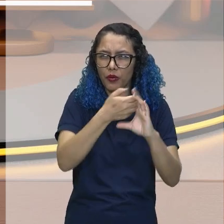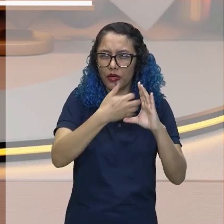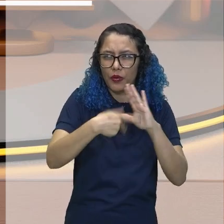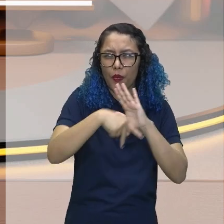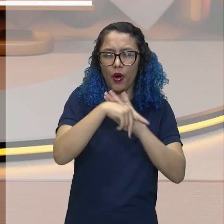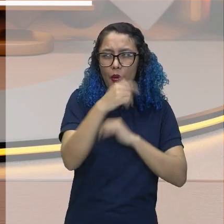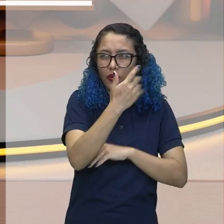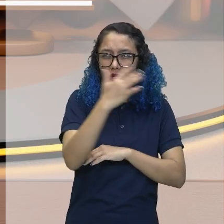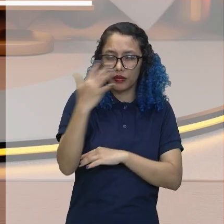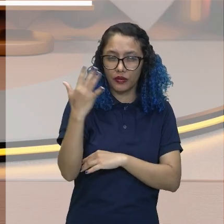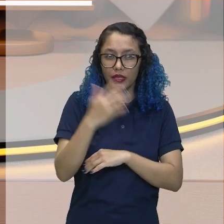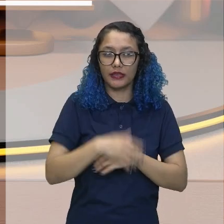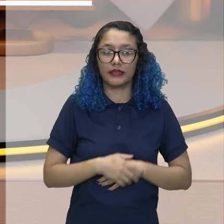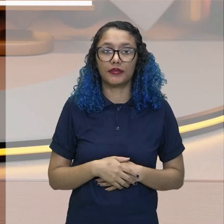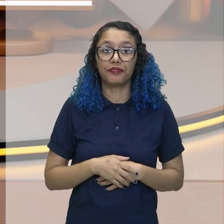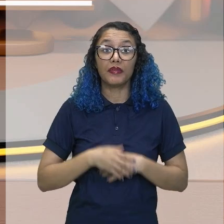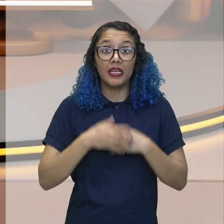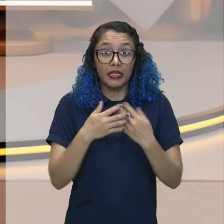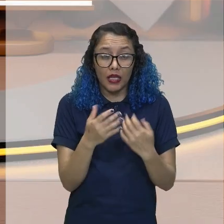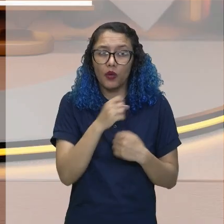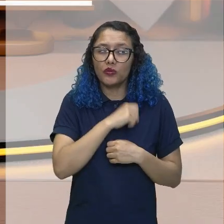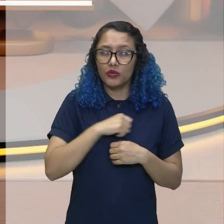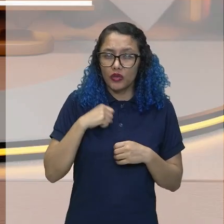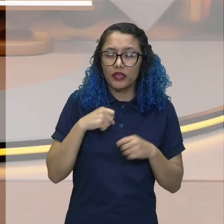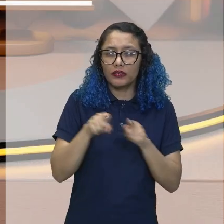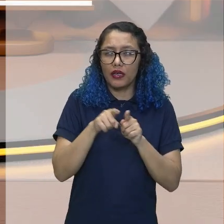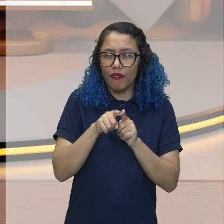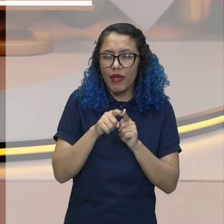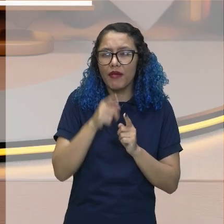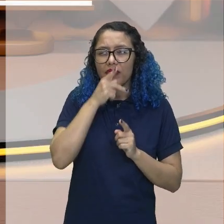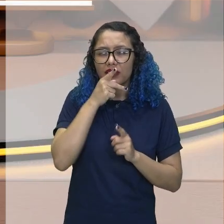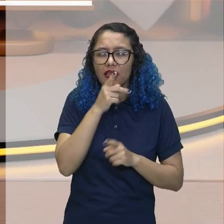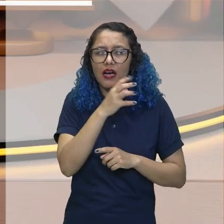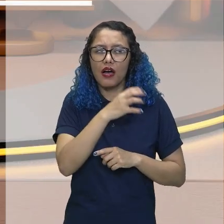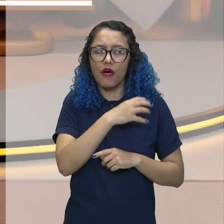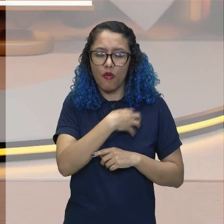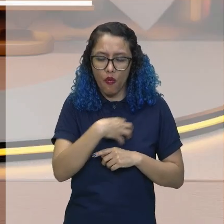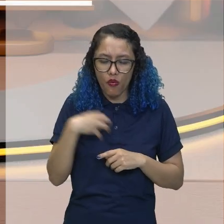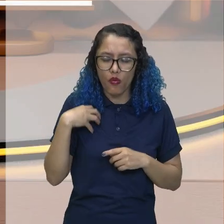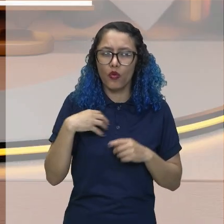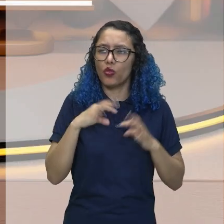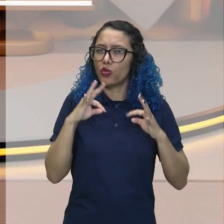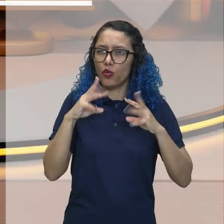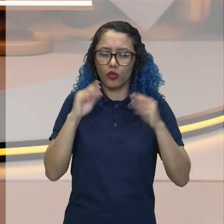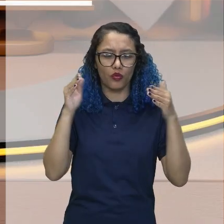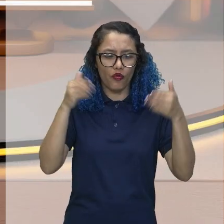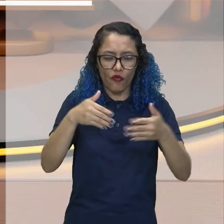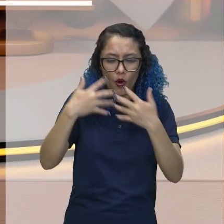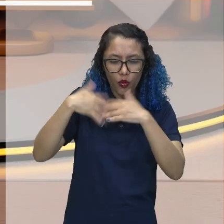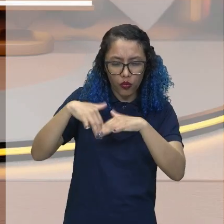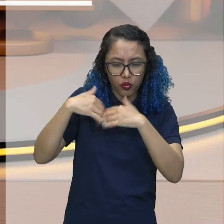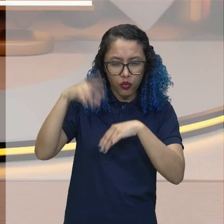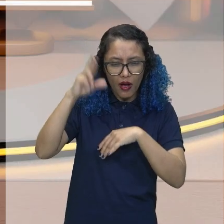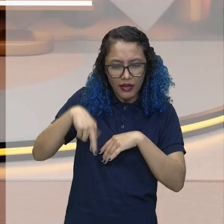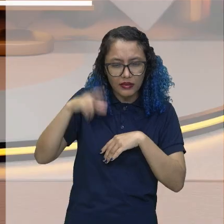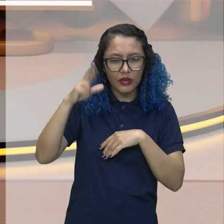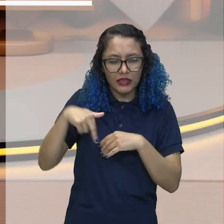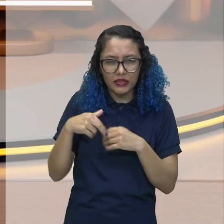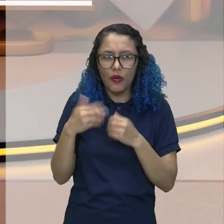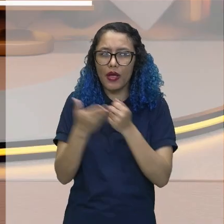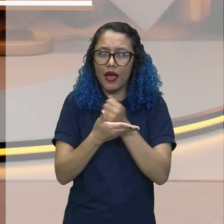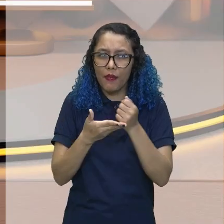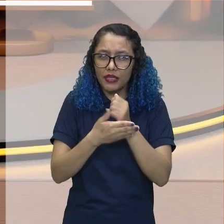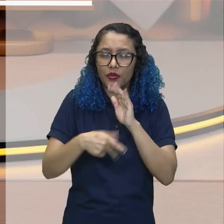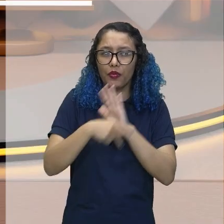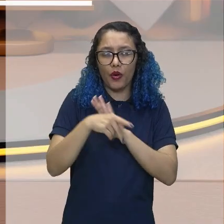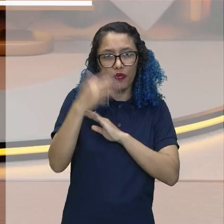depois principalmente Aristóteles, torna a filosofia muito racional. E aí se torna o quê? A base de toda a